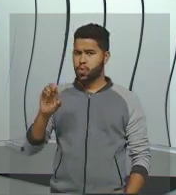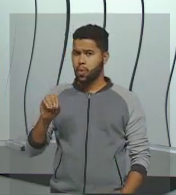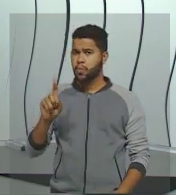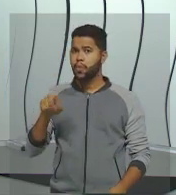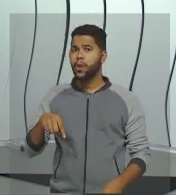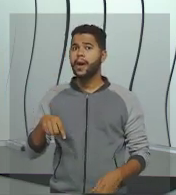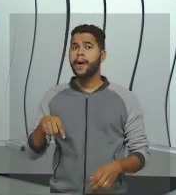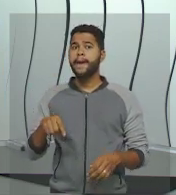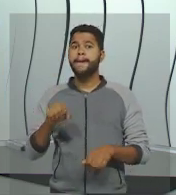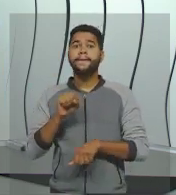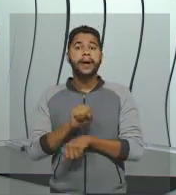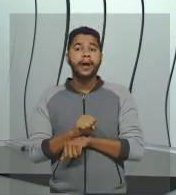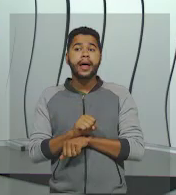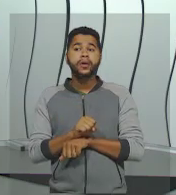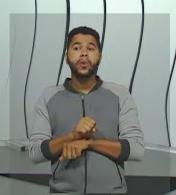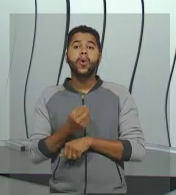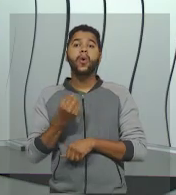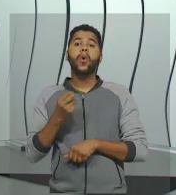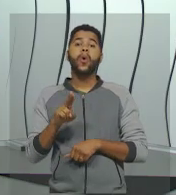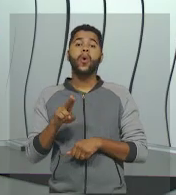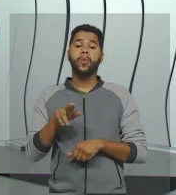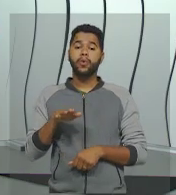ou em movimento retilíneo uniforme?